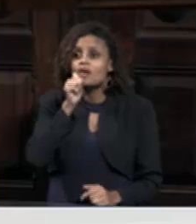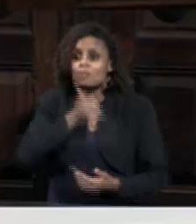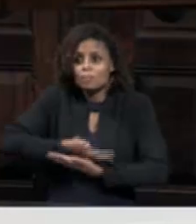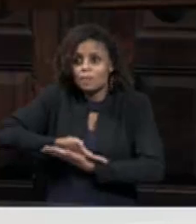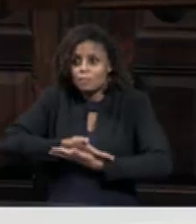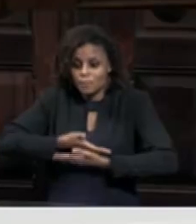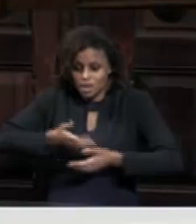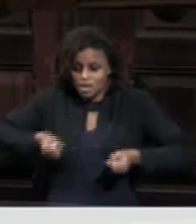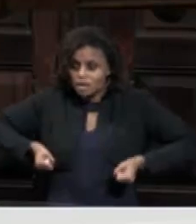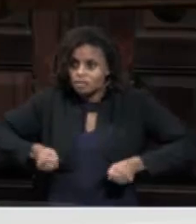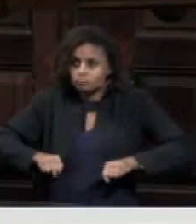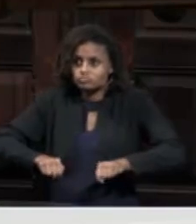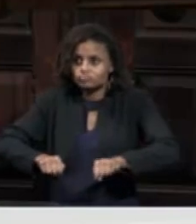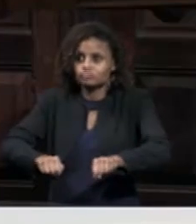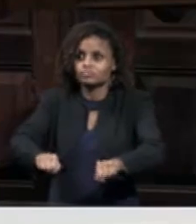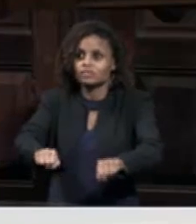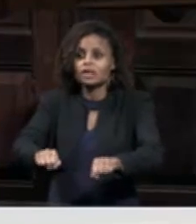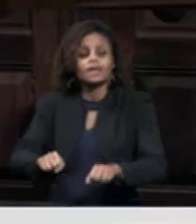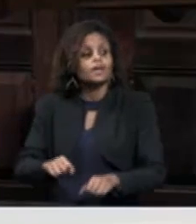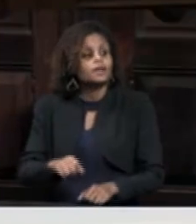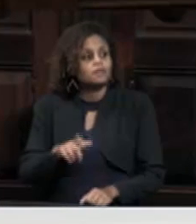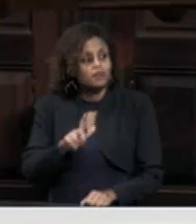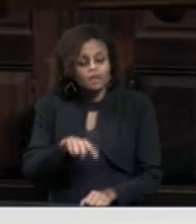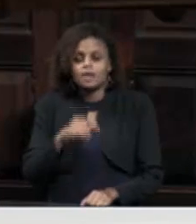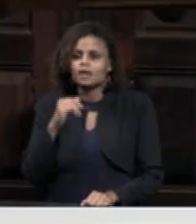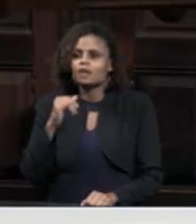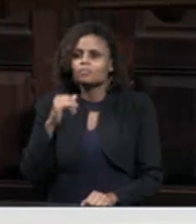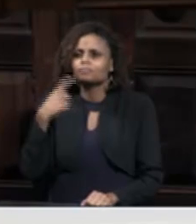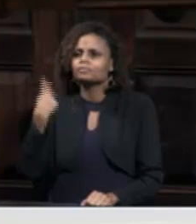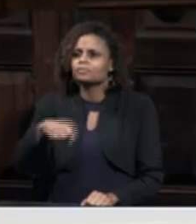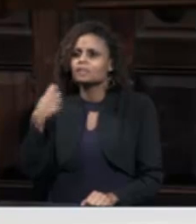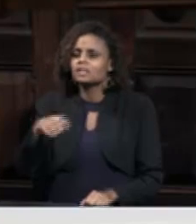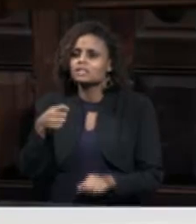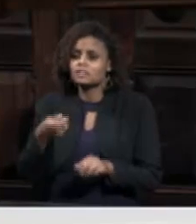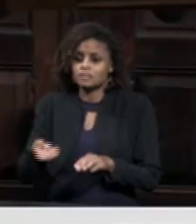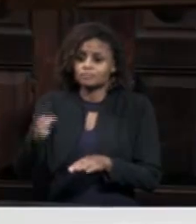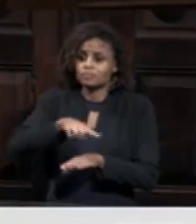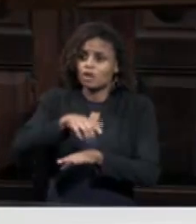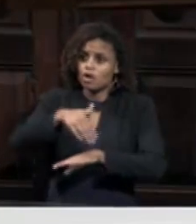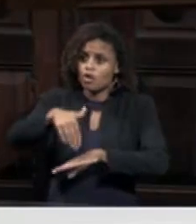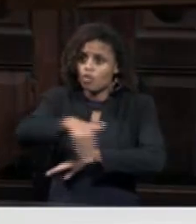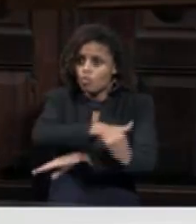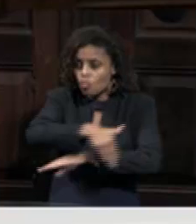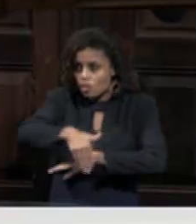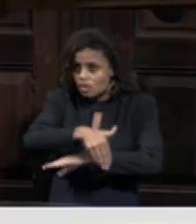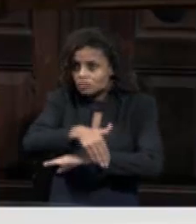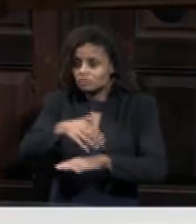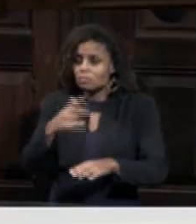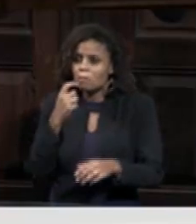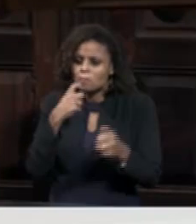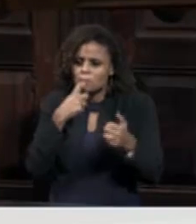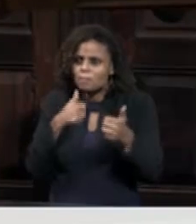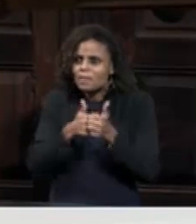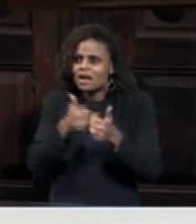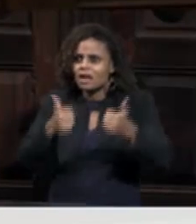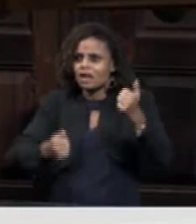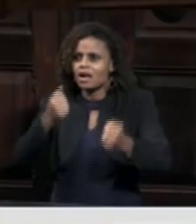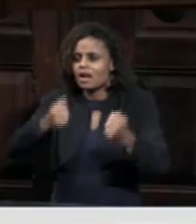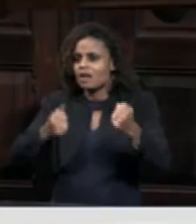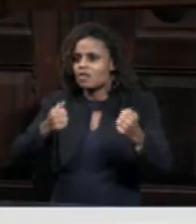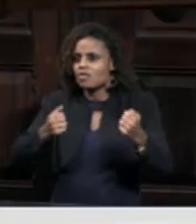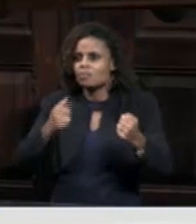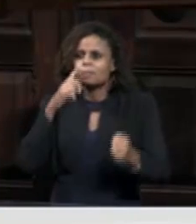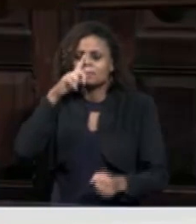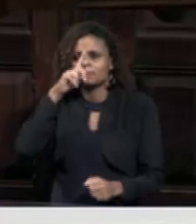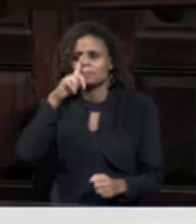por exemplo, são obrigadas a passar pela rua correndo o risco